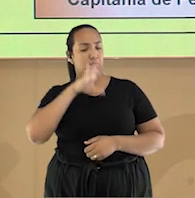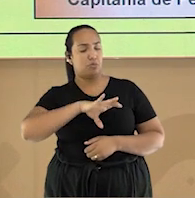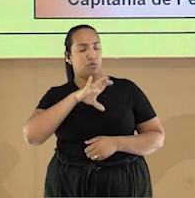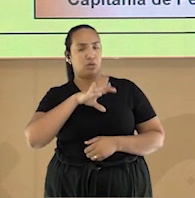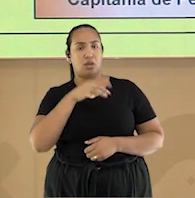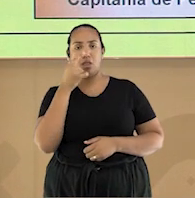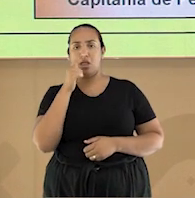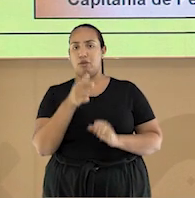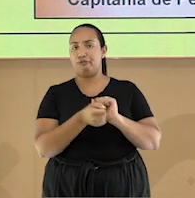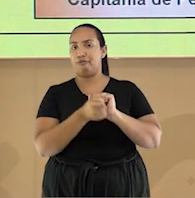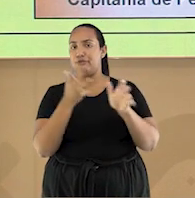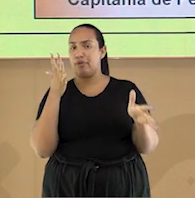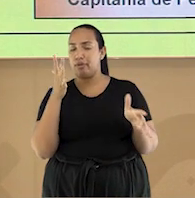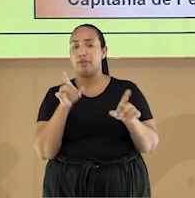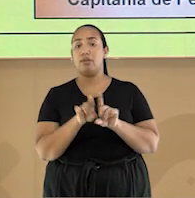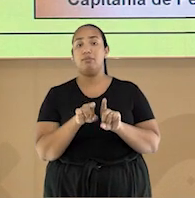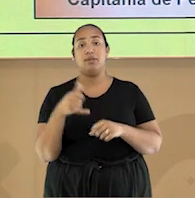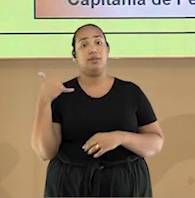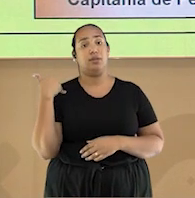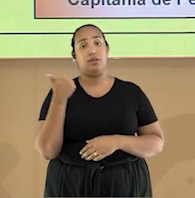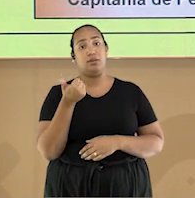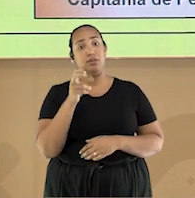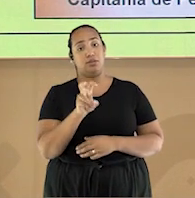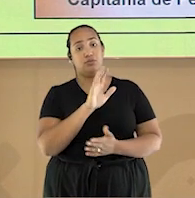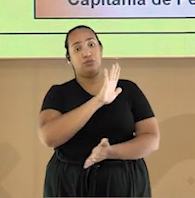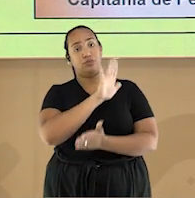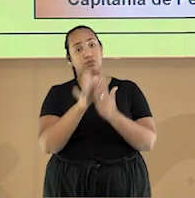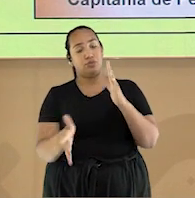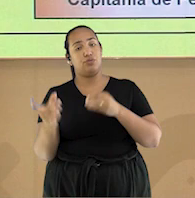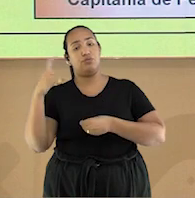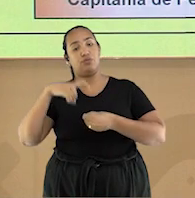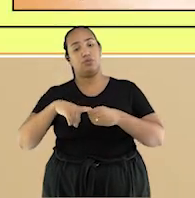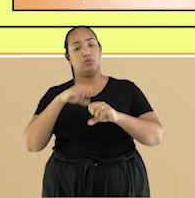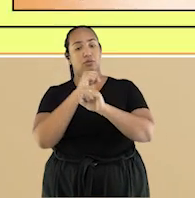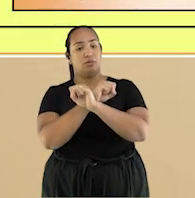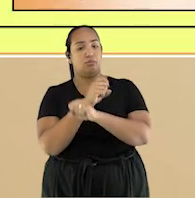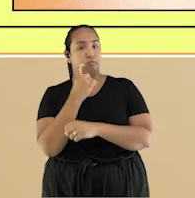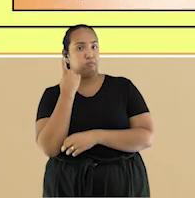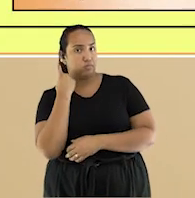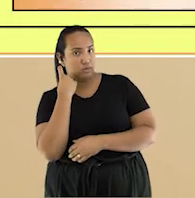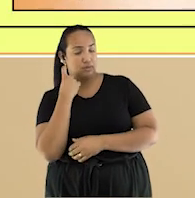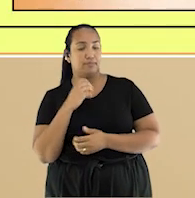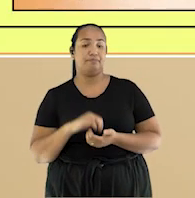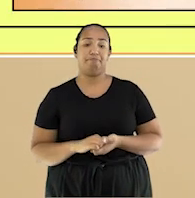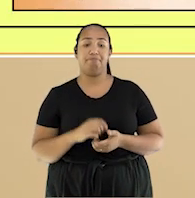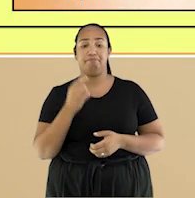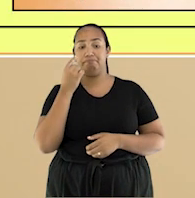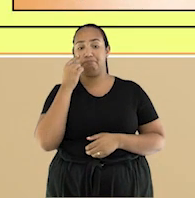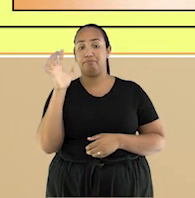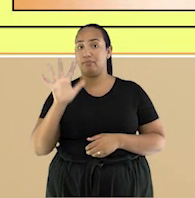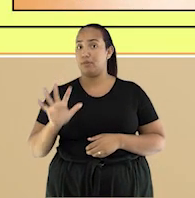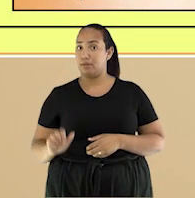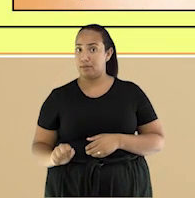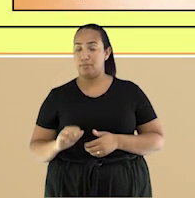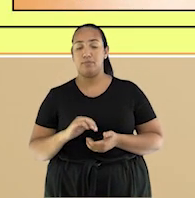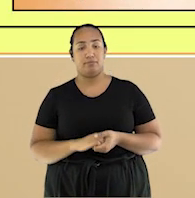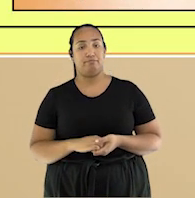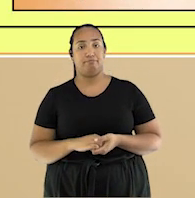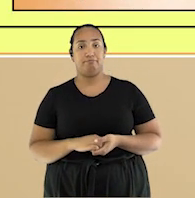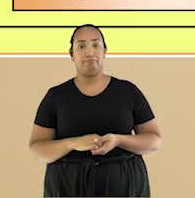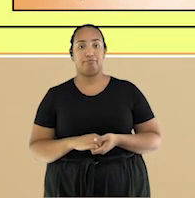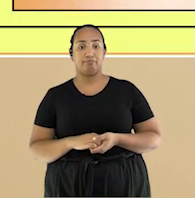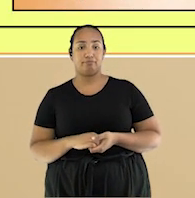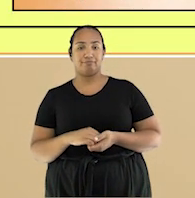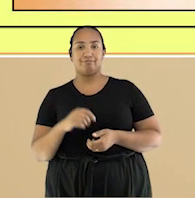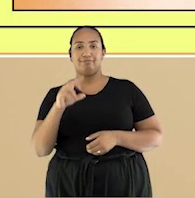latim. Aos 15, fugiu e voltou para o Quilombo de Palmares. Como nós podemos ver aqui, nesse mapa, a capitania de Pernambuco,